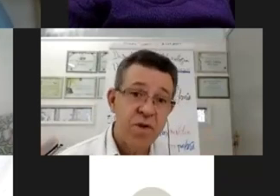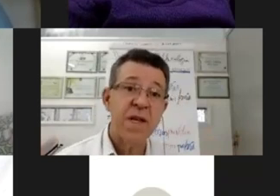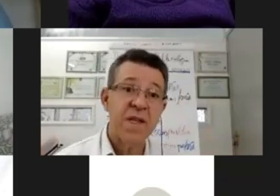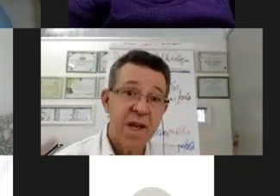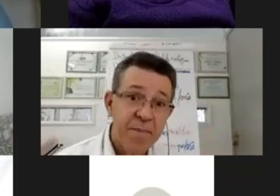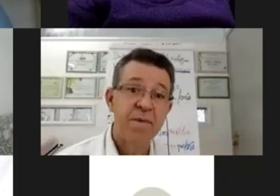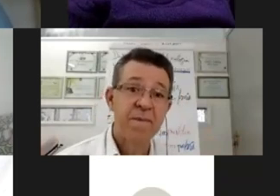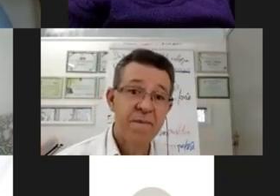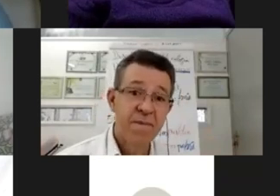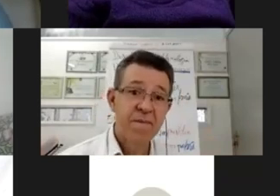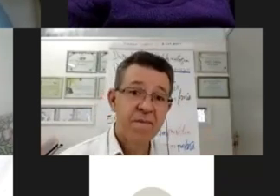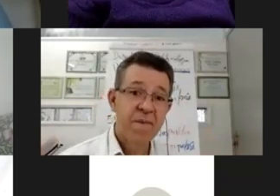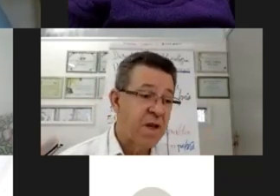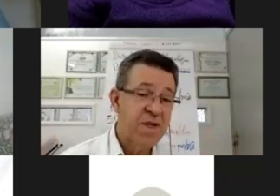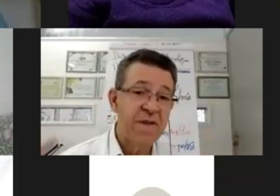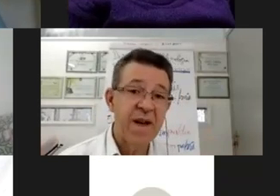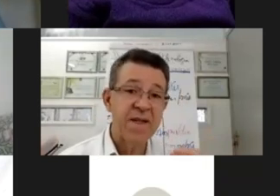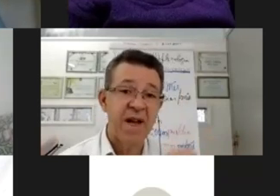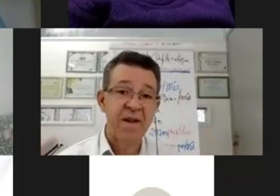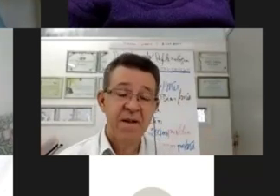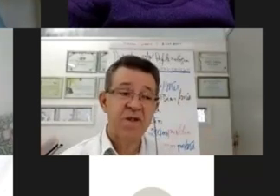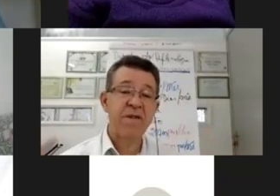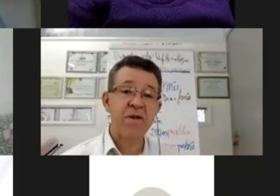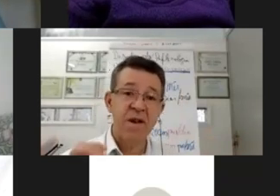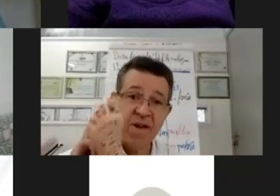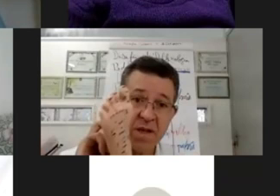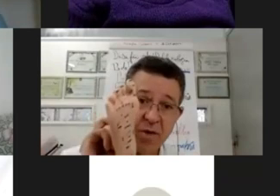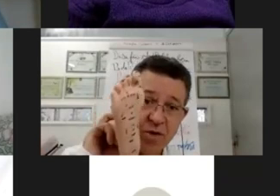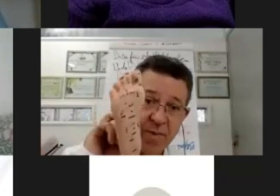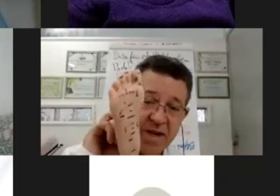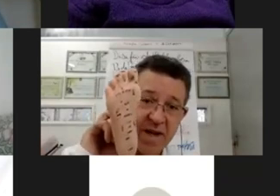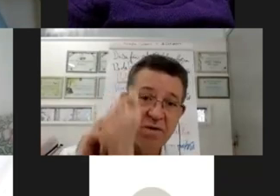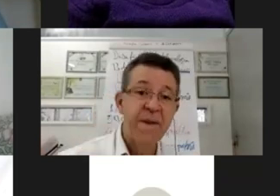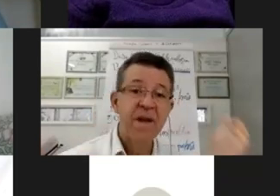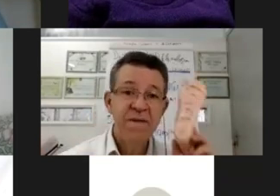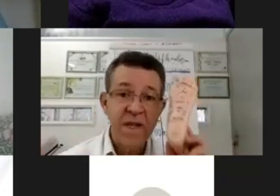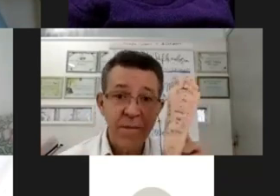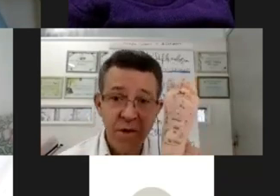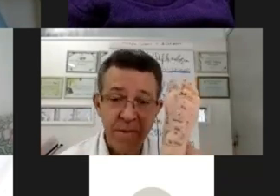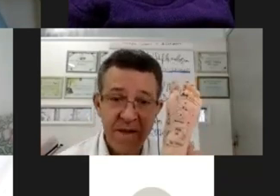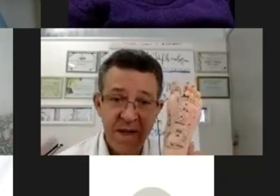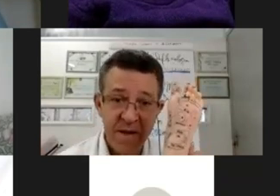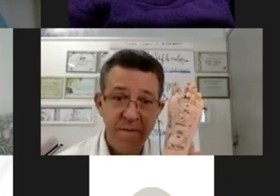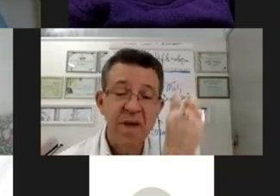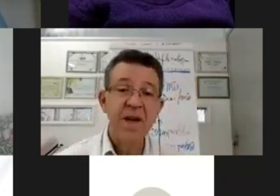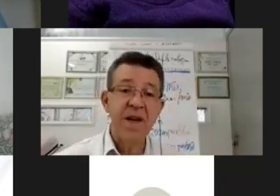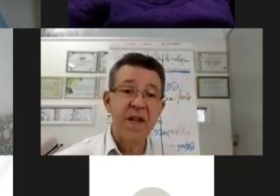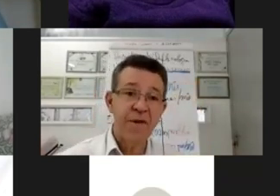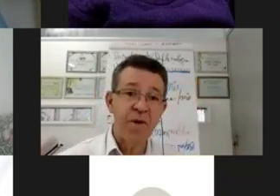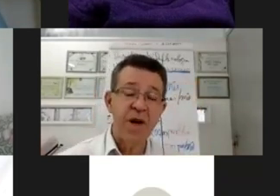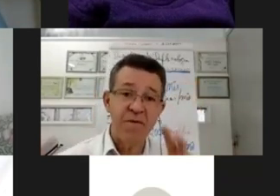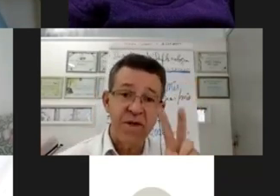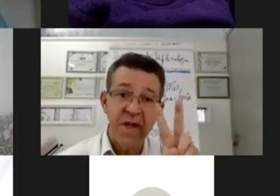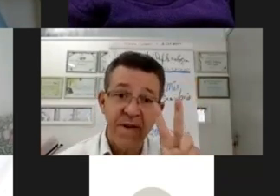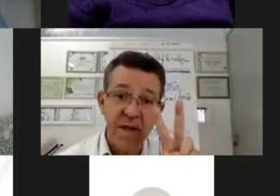banheiro, tudo isso é tempo. Então, você vai gastar, você vai usar 20 minutos no pé direito, 20 minutos no pé esquerdo. O cliente